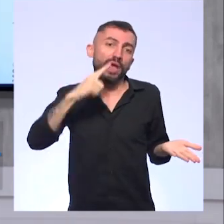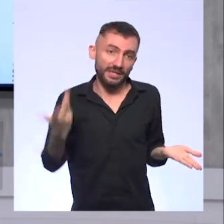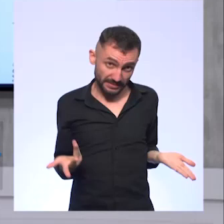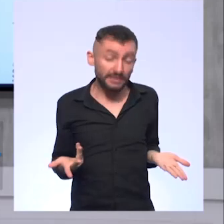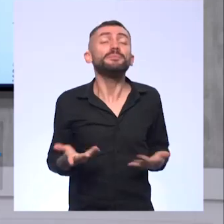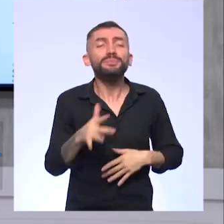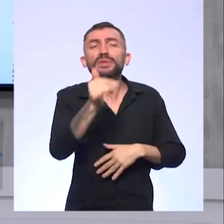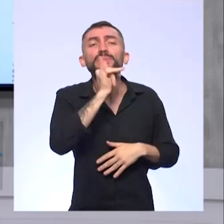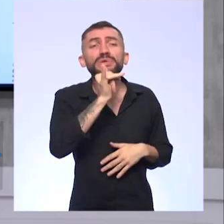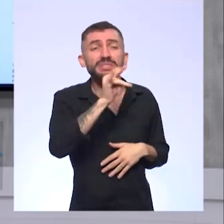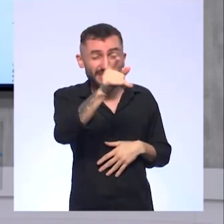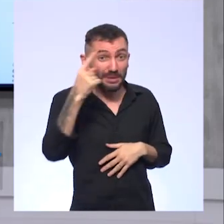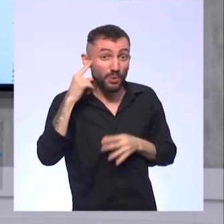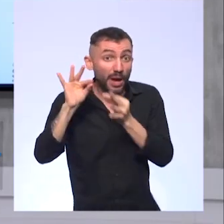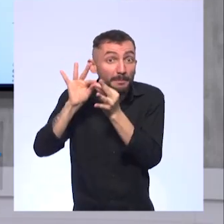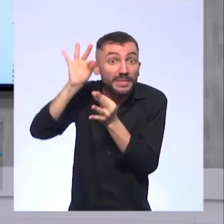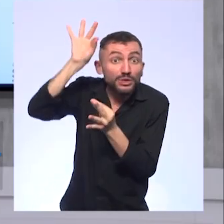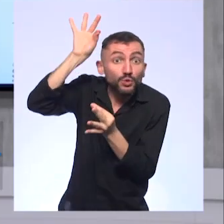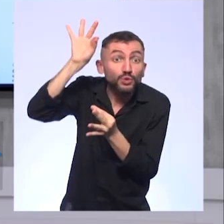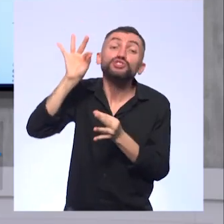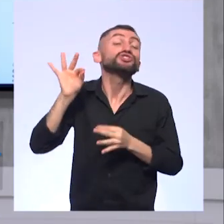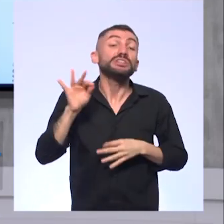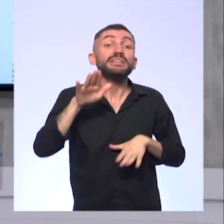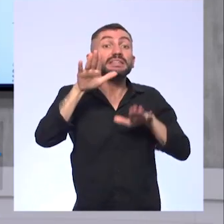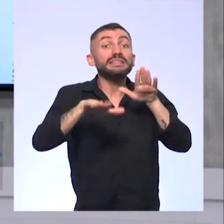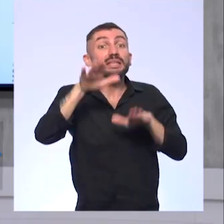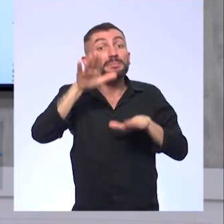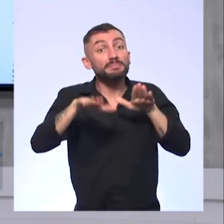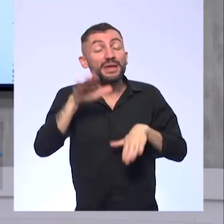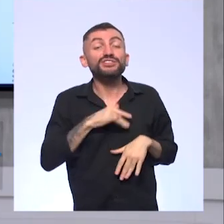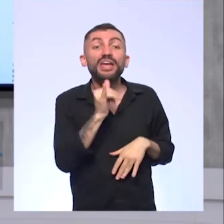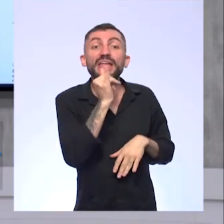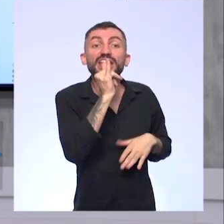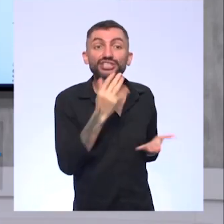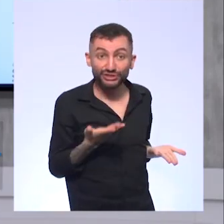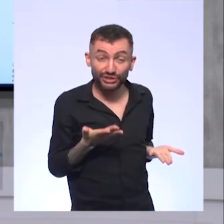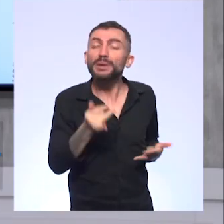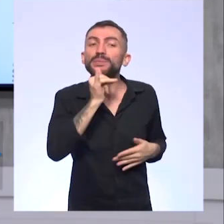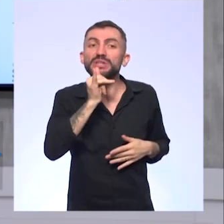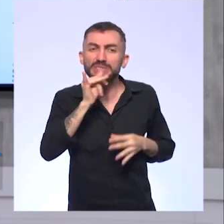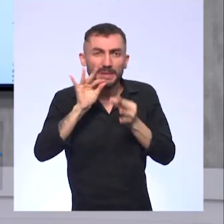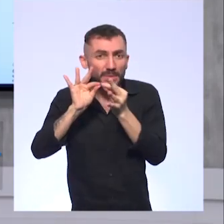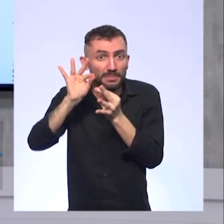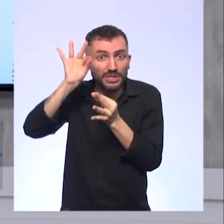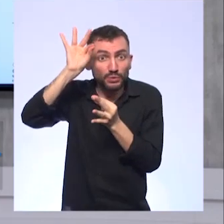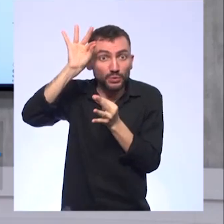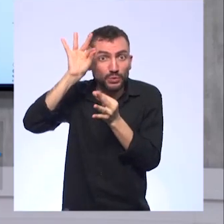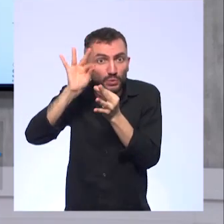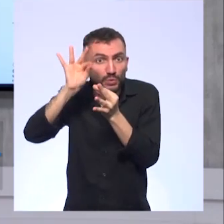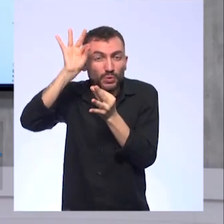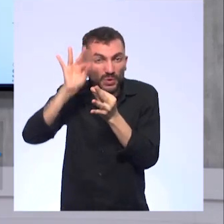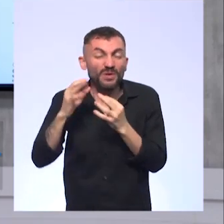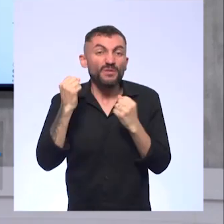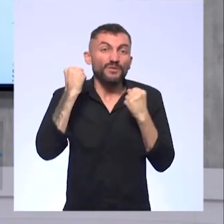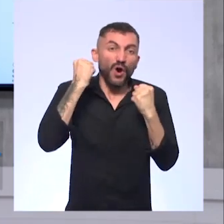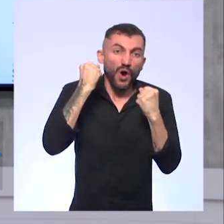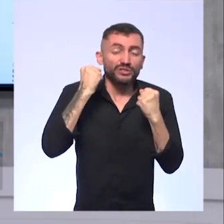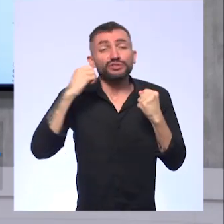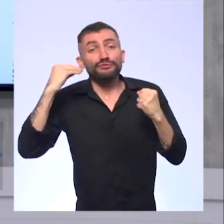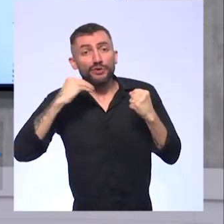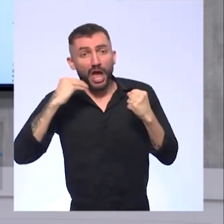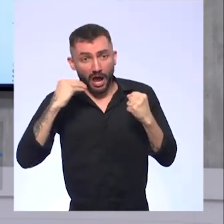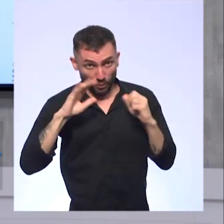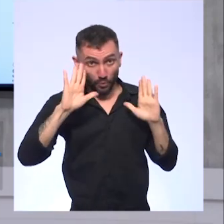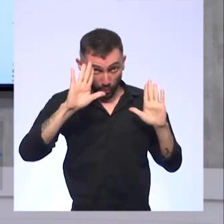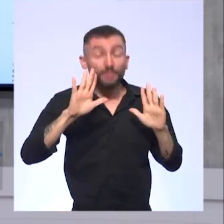dia por exemplo amplitude ficou mais intensa ou menos intenso é isso mas para a gente